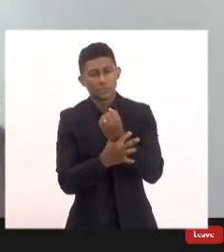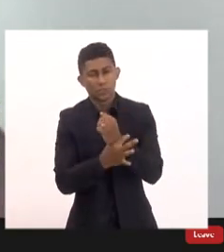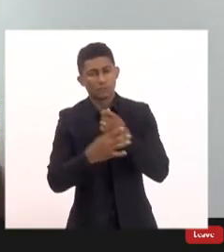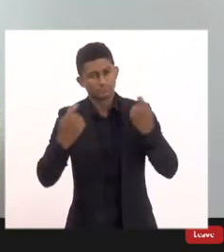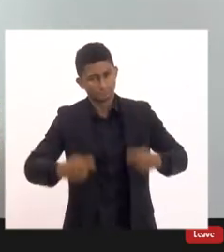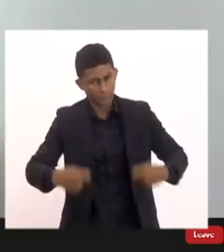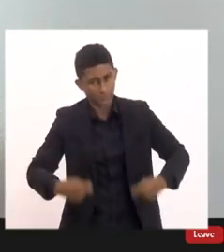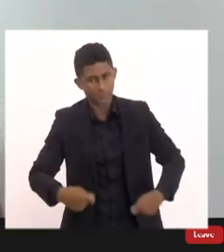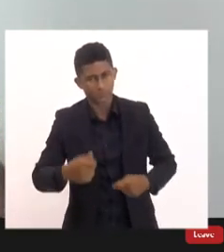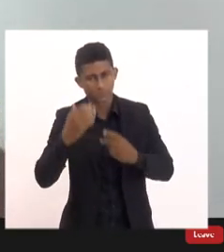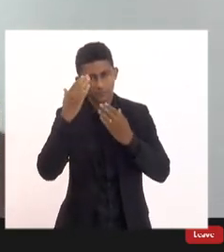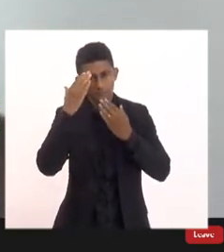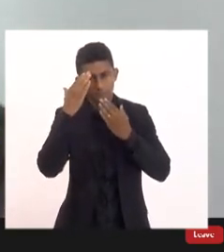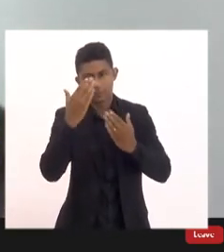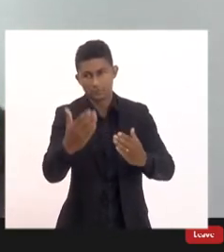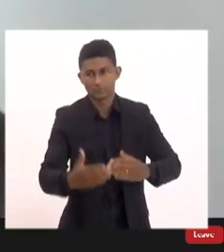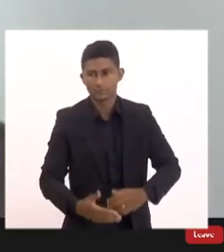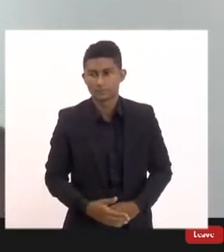obrigado.